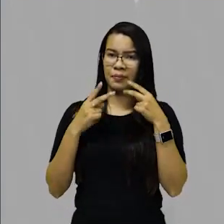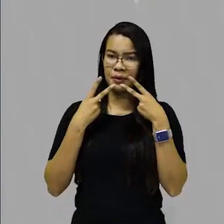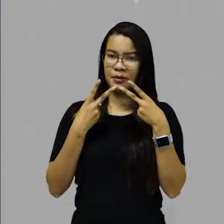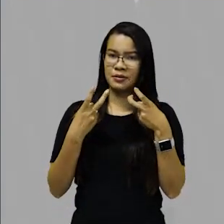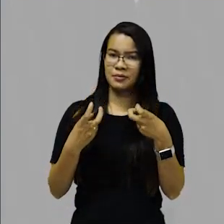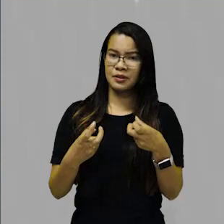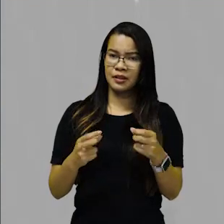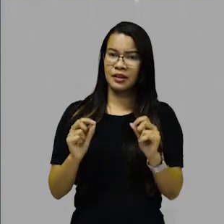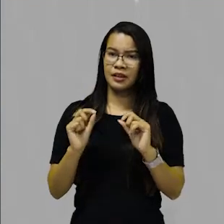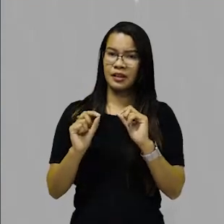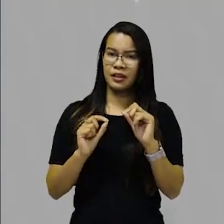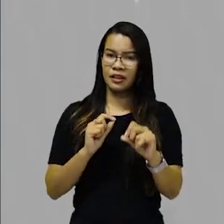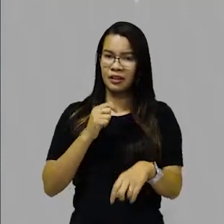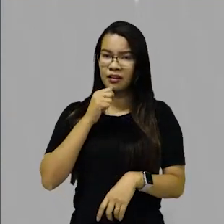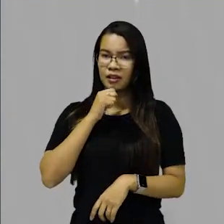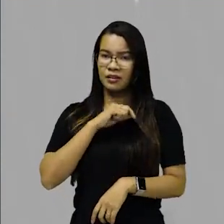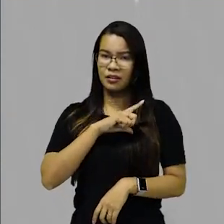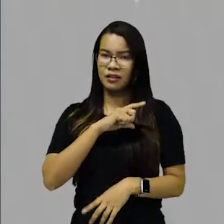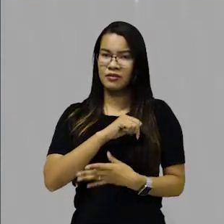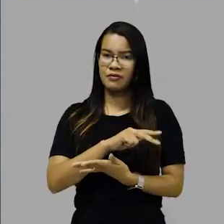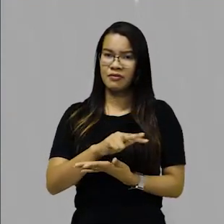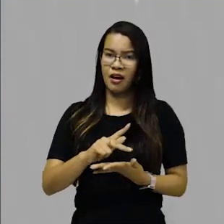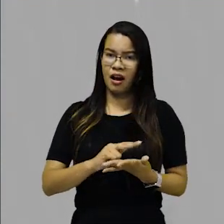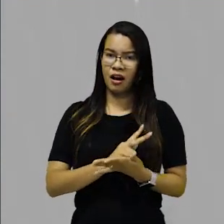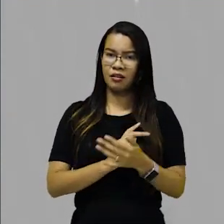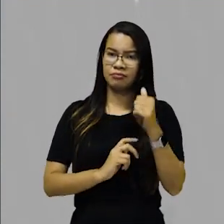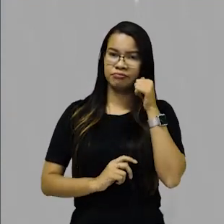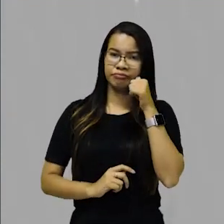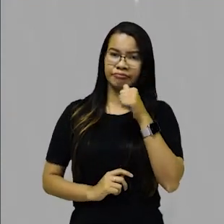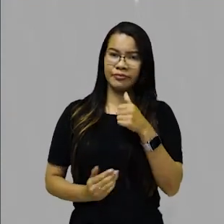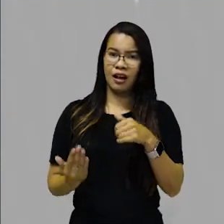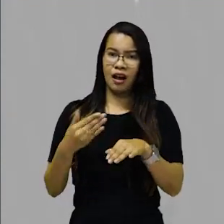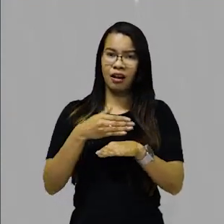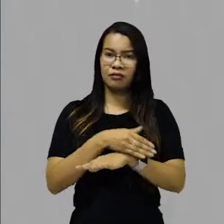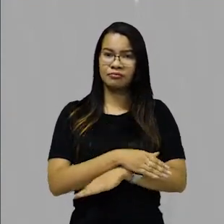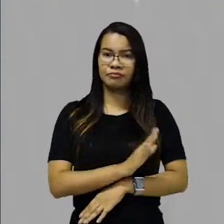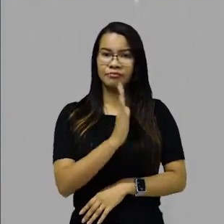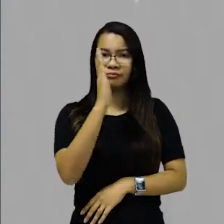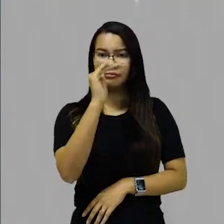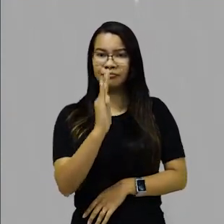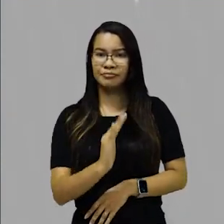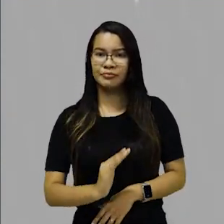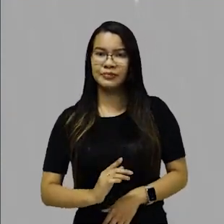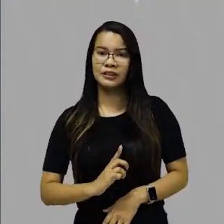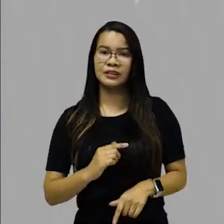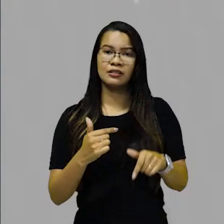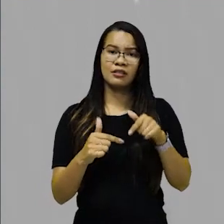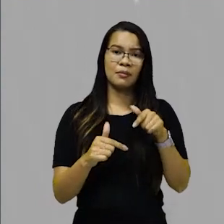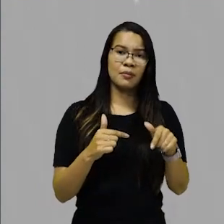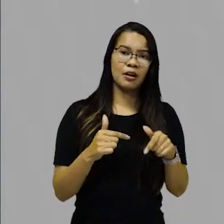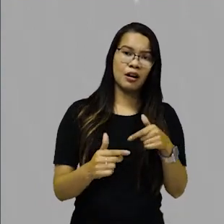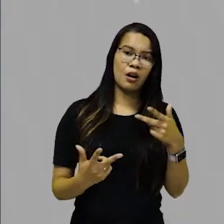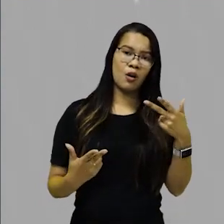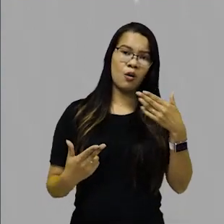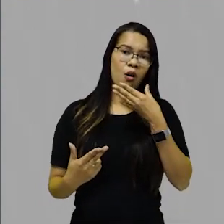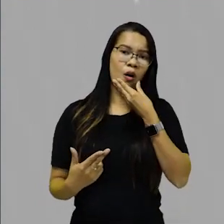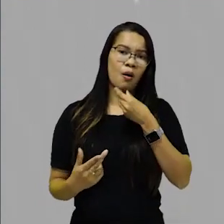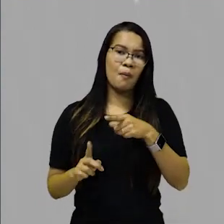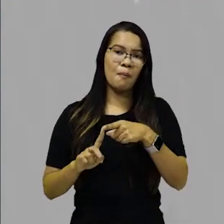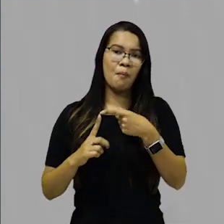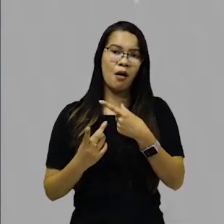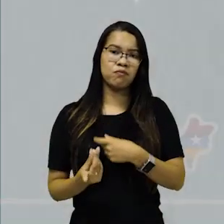se tem várias mulheres, inclusive no Brasil, nesse momento que estão exercendo funções semelhantes e estão ganhando menos que os homens.